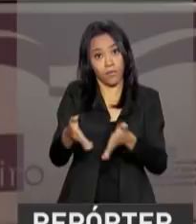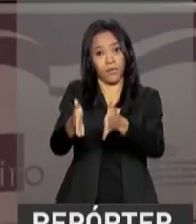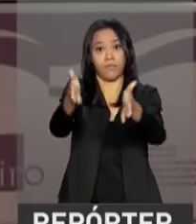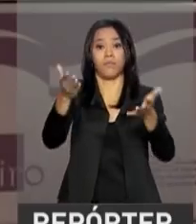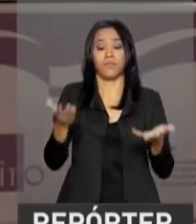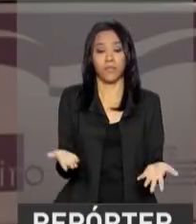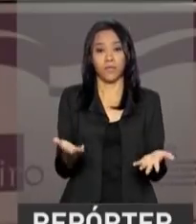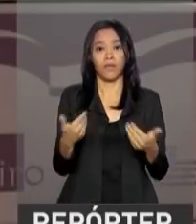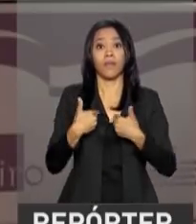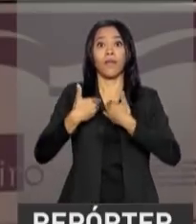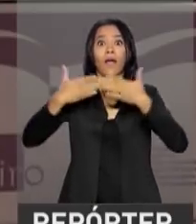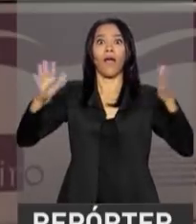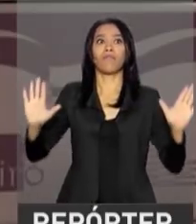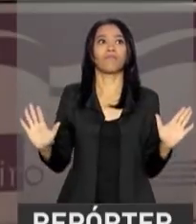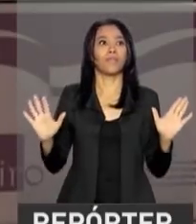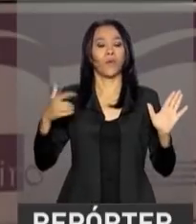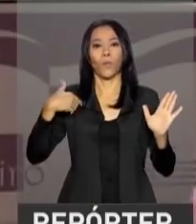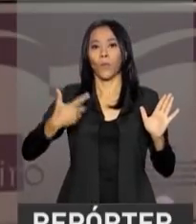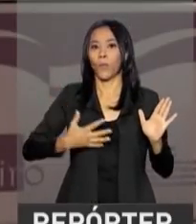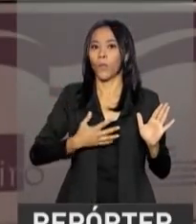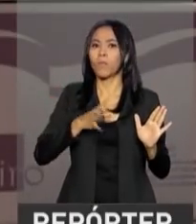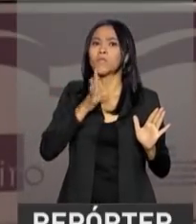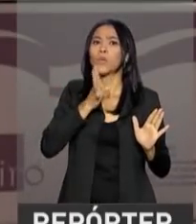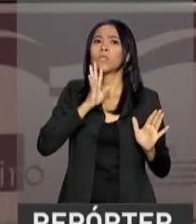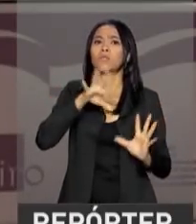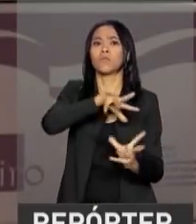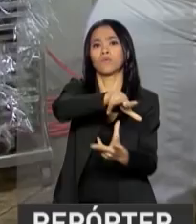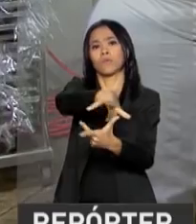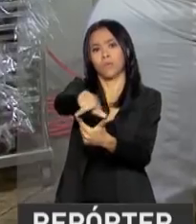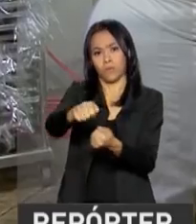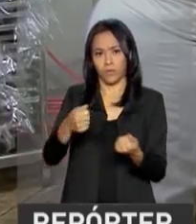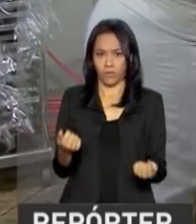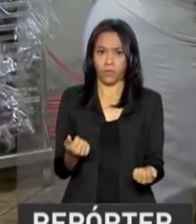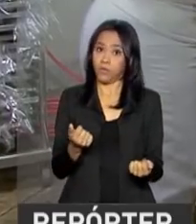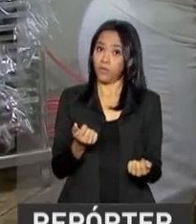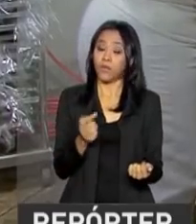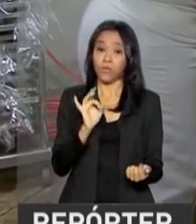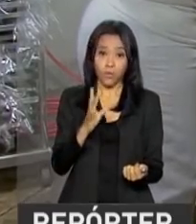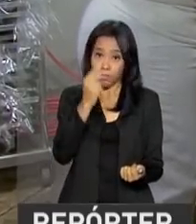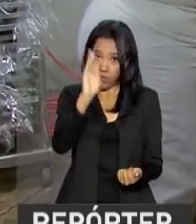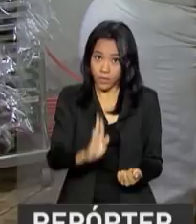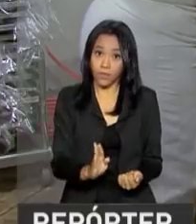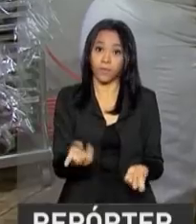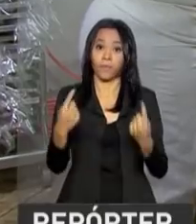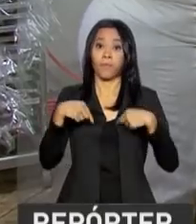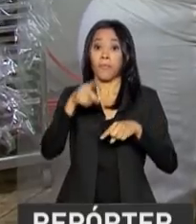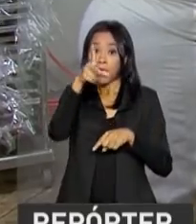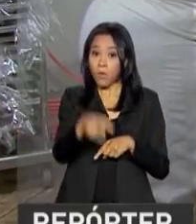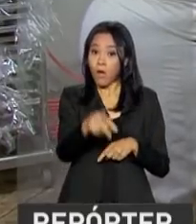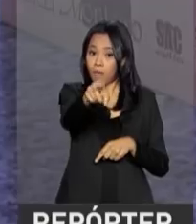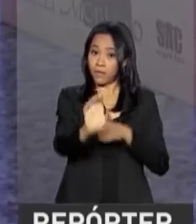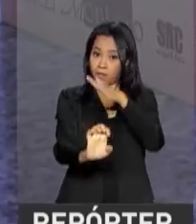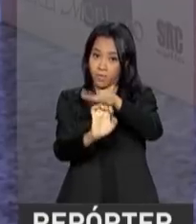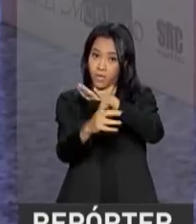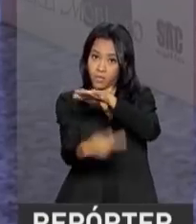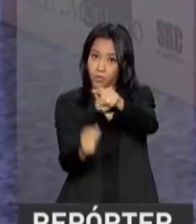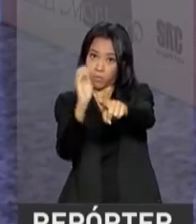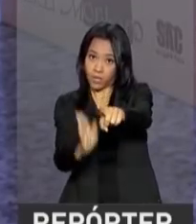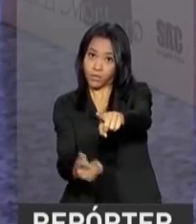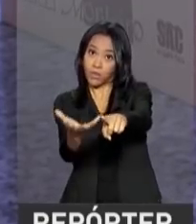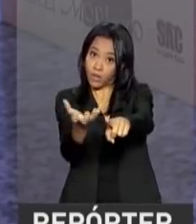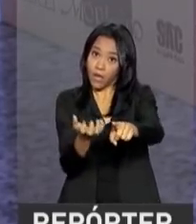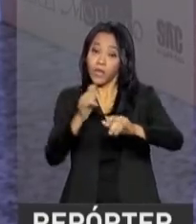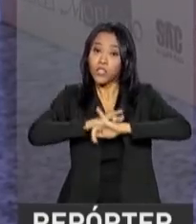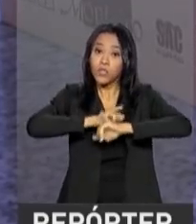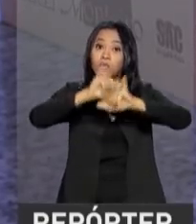esse caminho que abre portas para que nossos produtos e com esse também fora do país empresas brasileiras como a de ricardo e rodrigo que querem divulgar